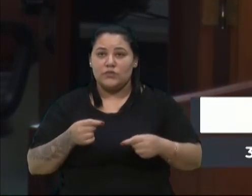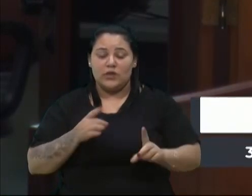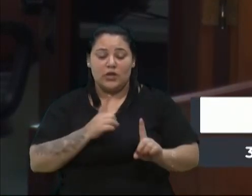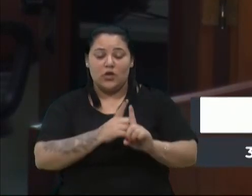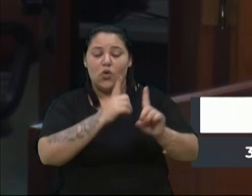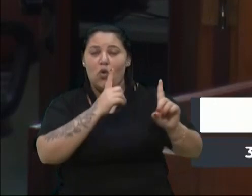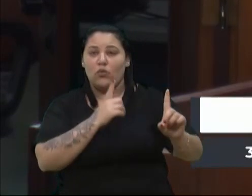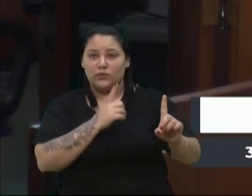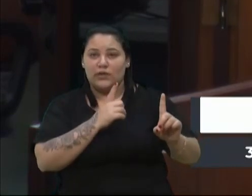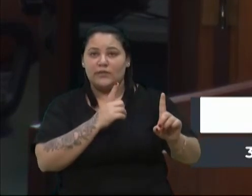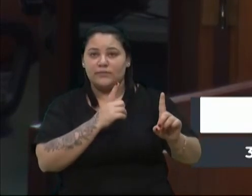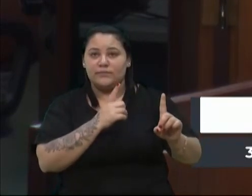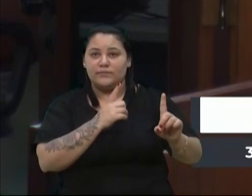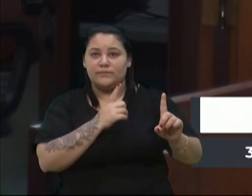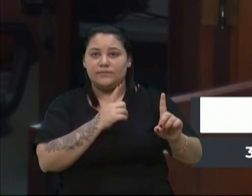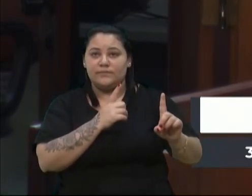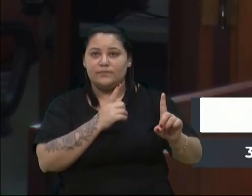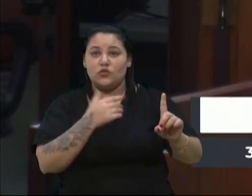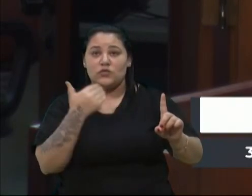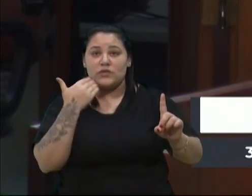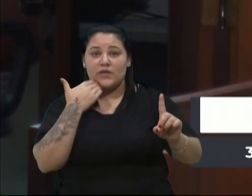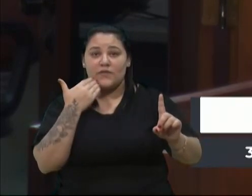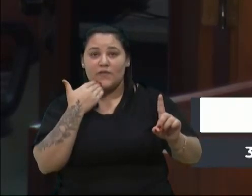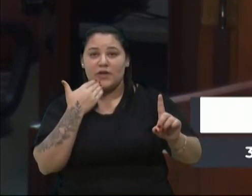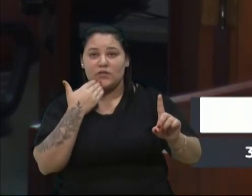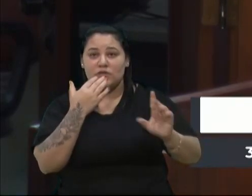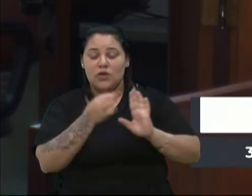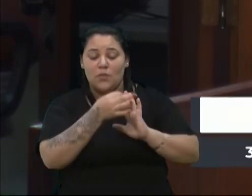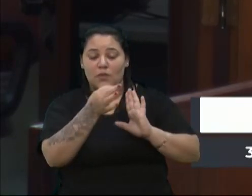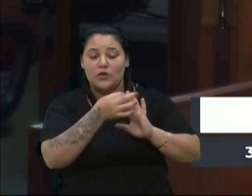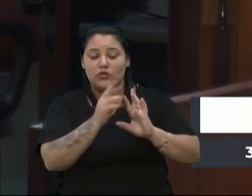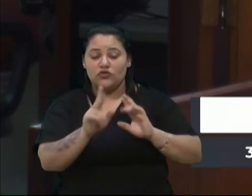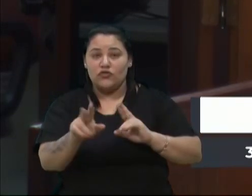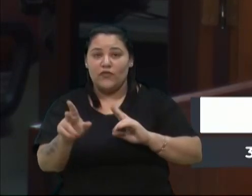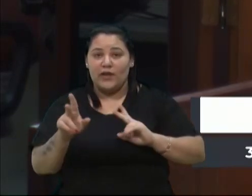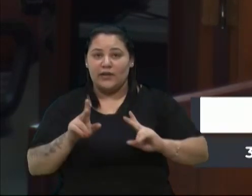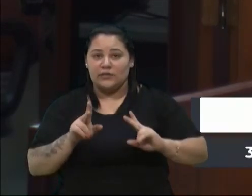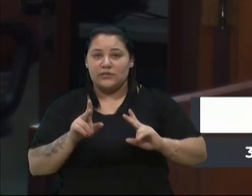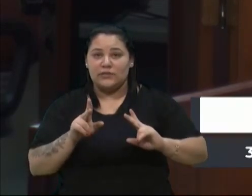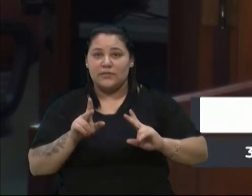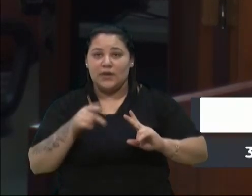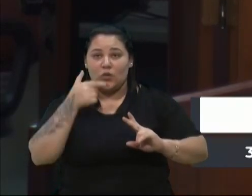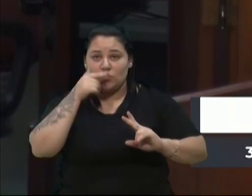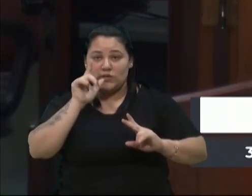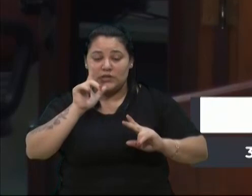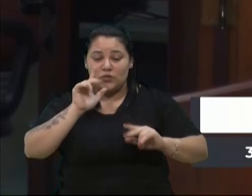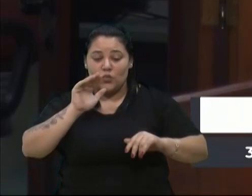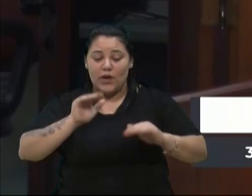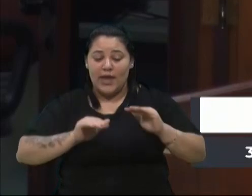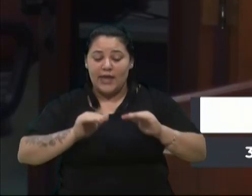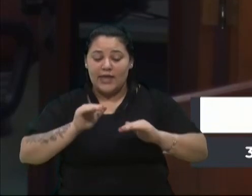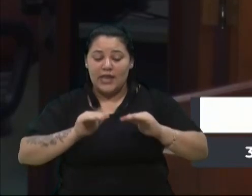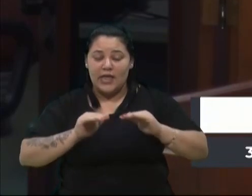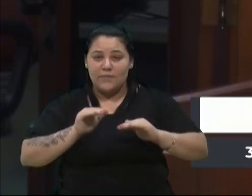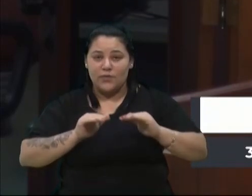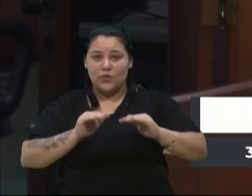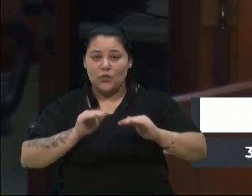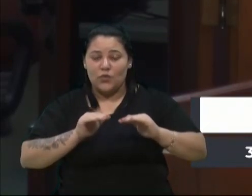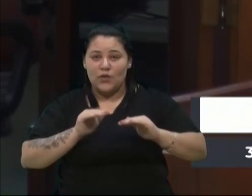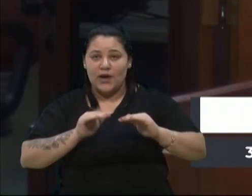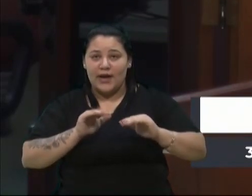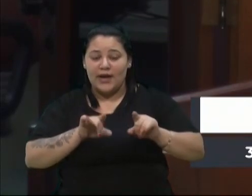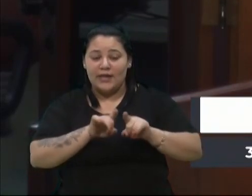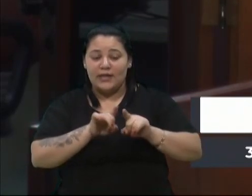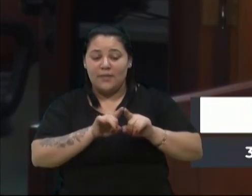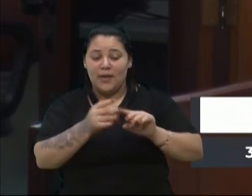de convergência para construir o relatório. Mas este momento ainda